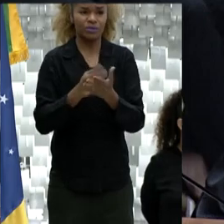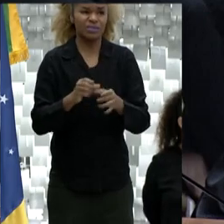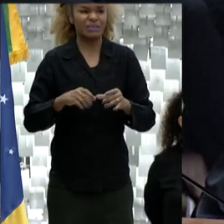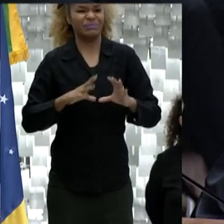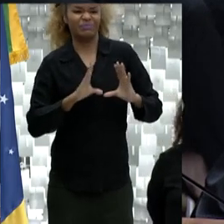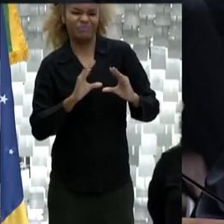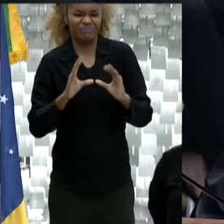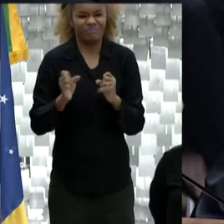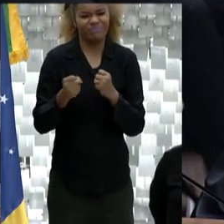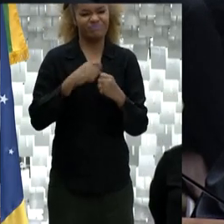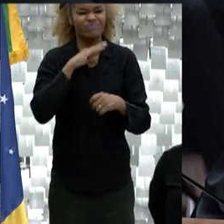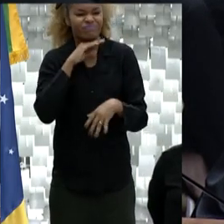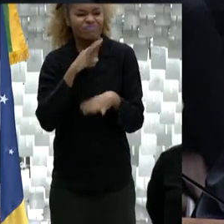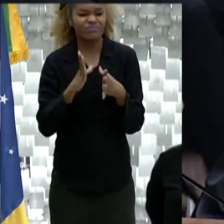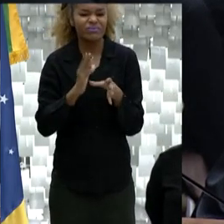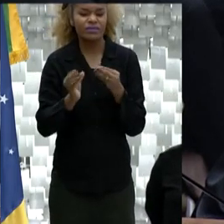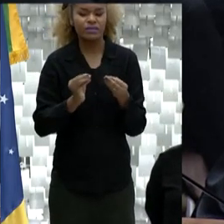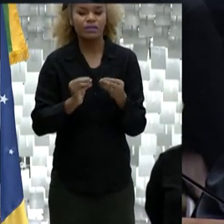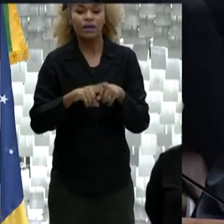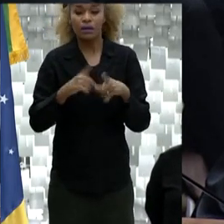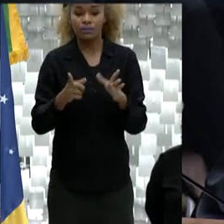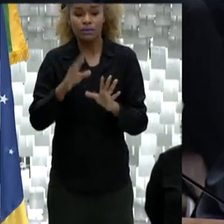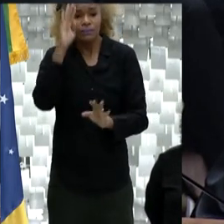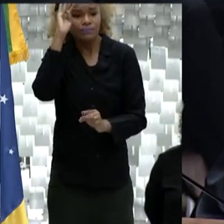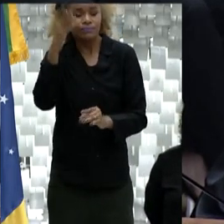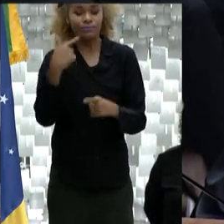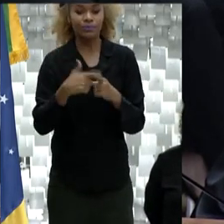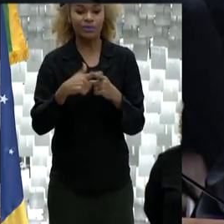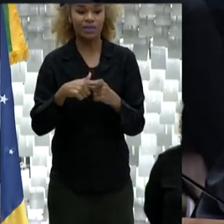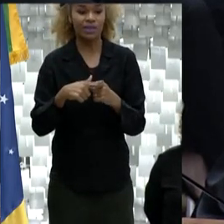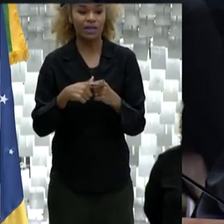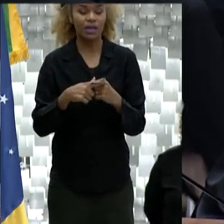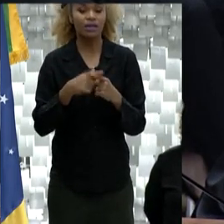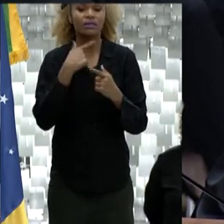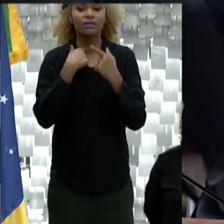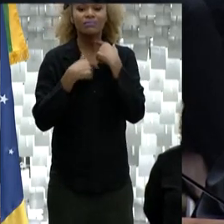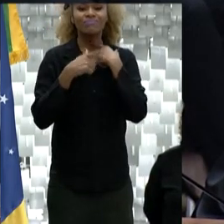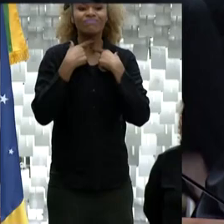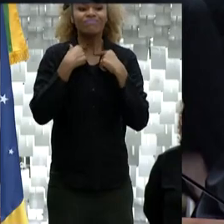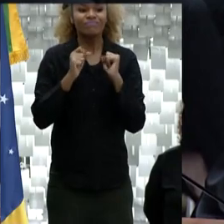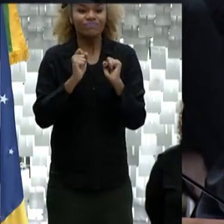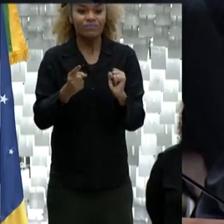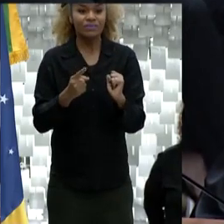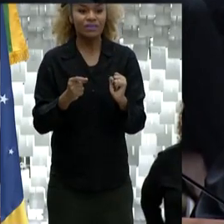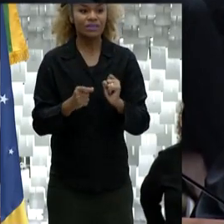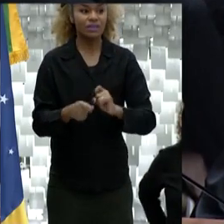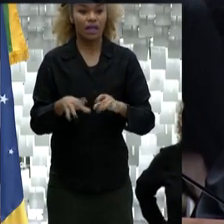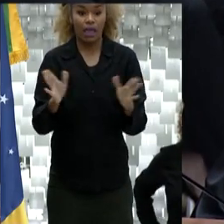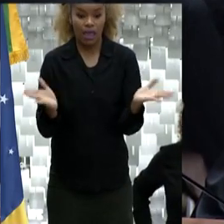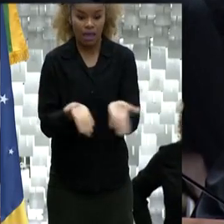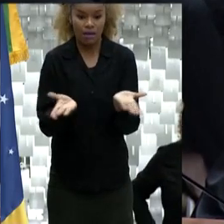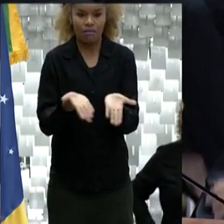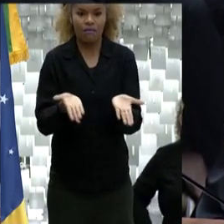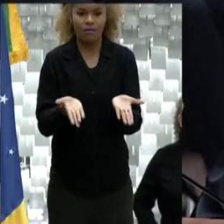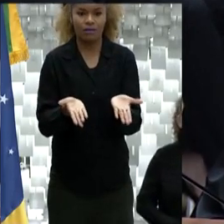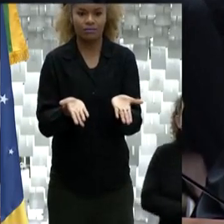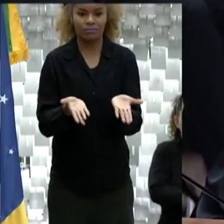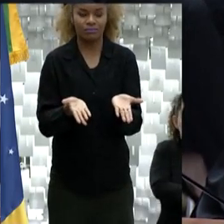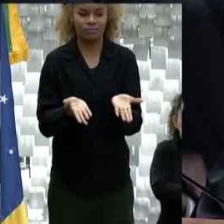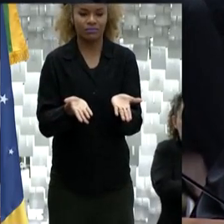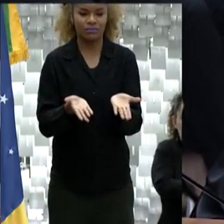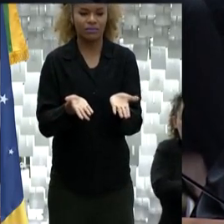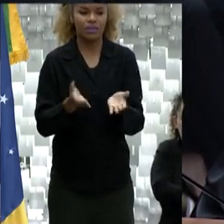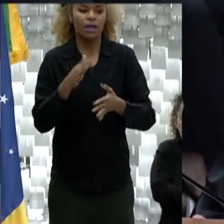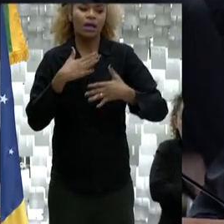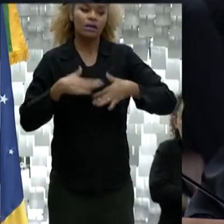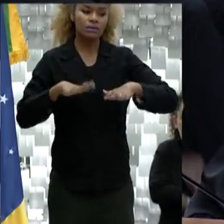desconforto, principalmente porque nossa expectativa é agorista. Aos